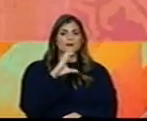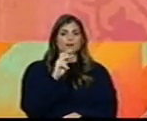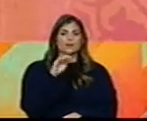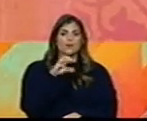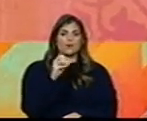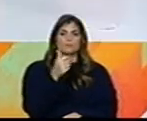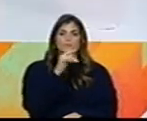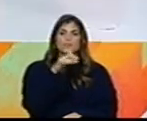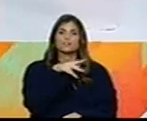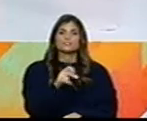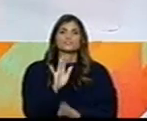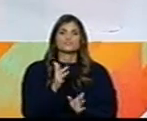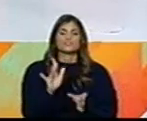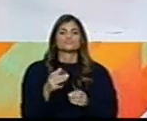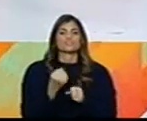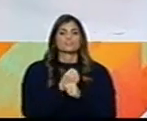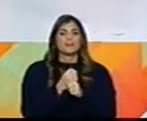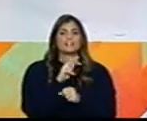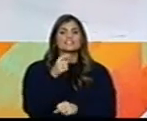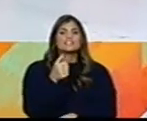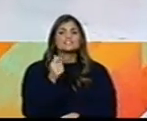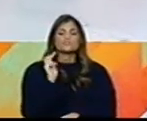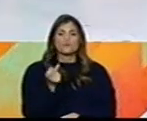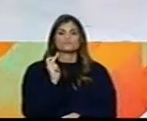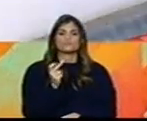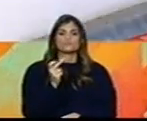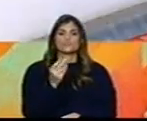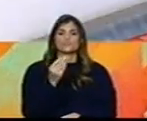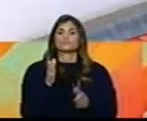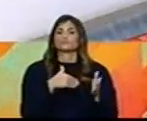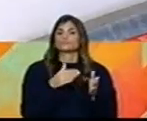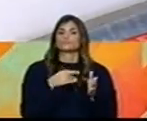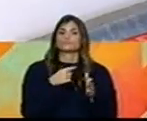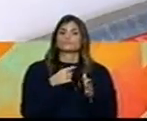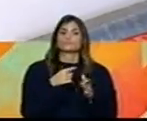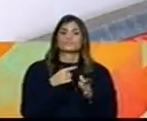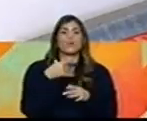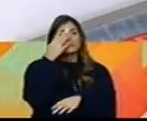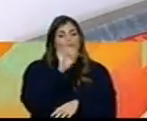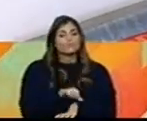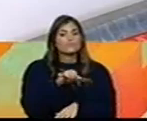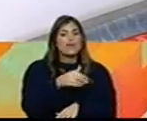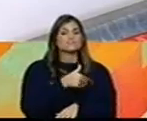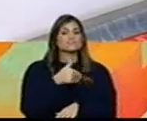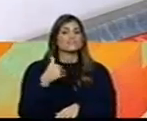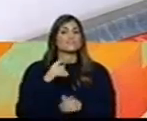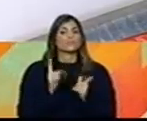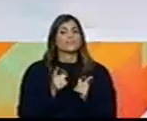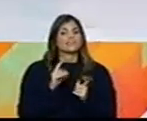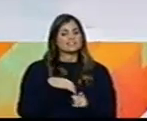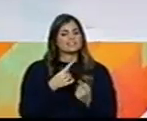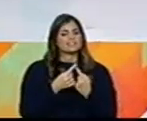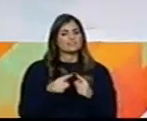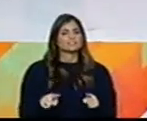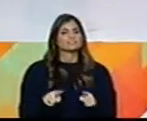há 35 anos lá e faço esta alimentação. E que no seu entender é saudável. É saudável, sim, senhora. E o que é que se sente de diferente?